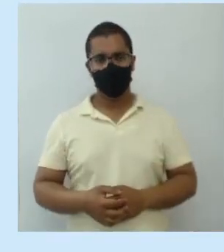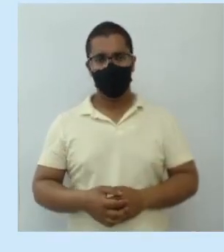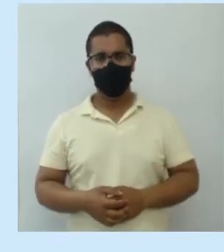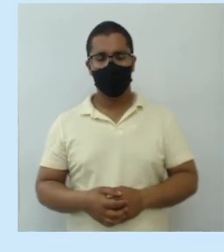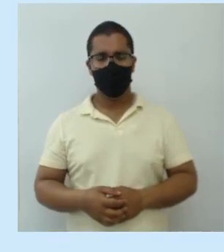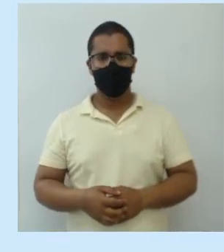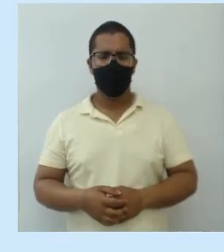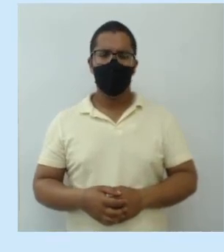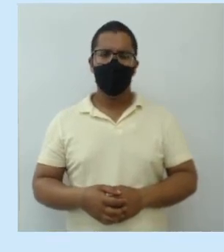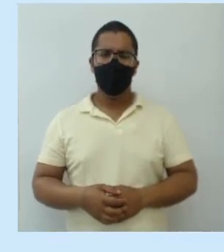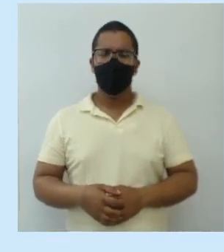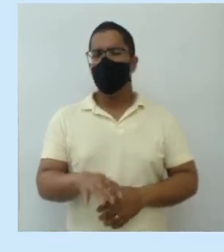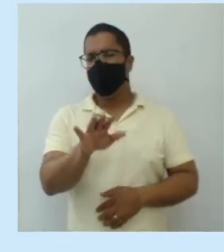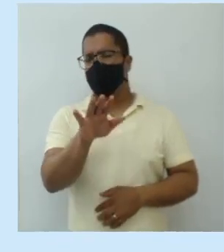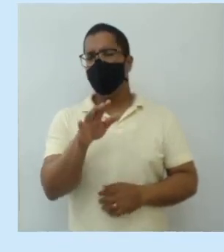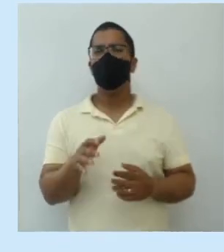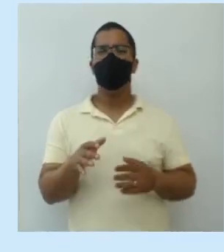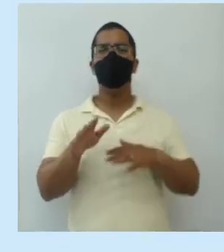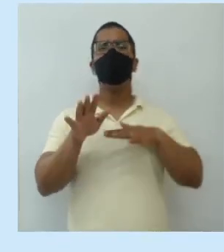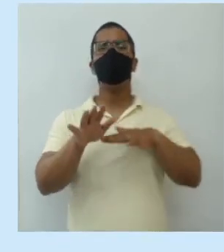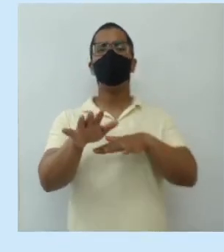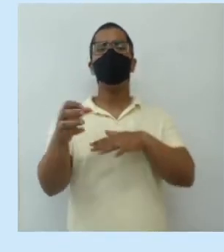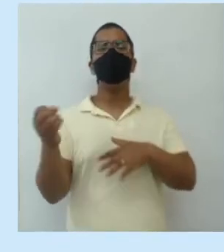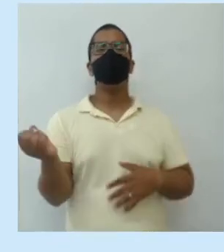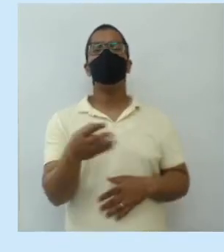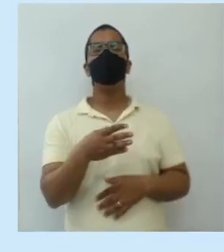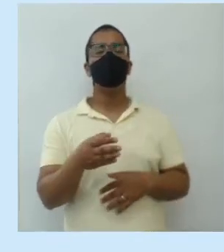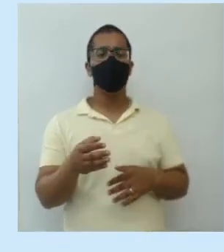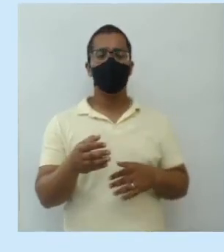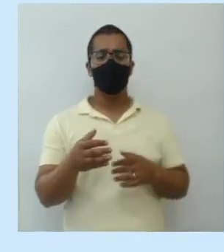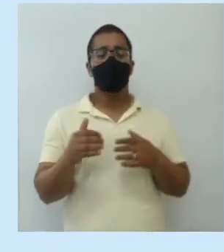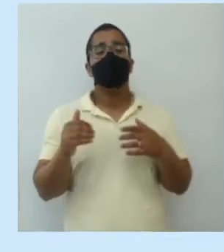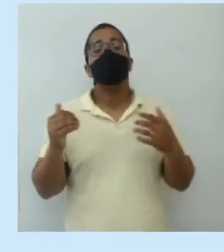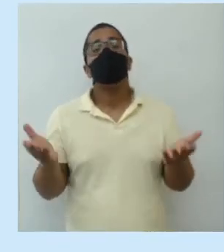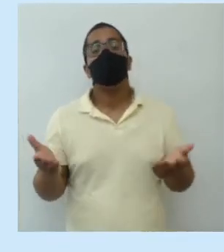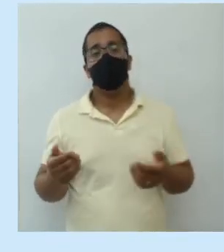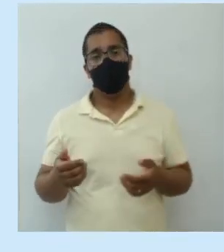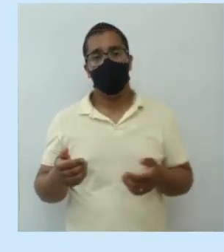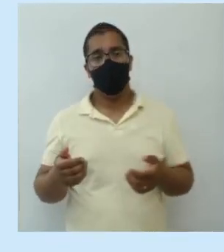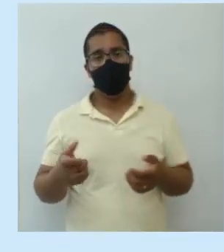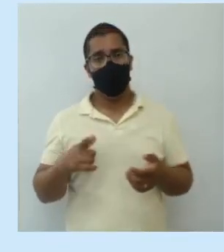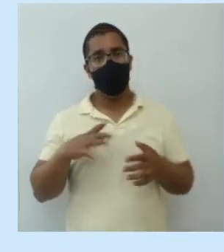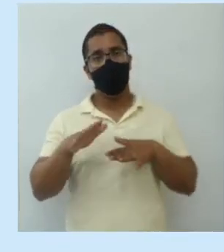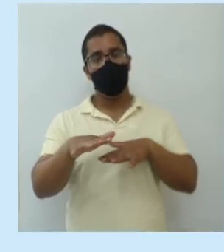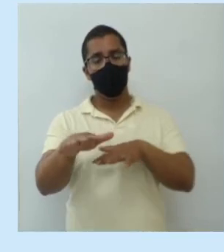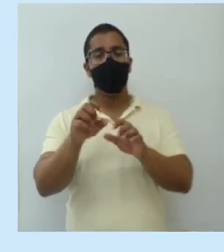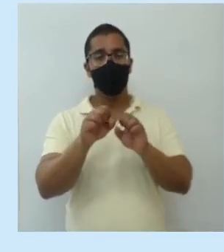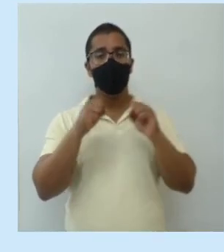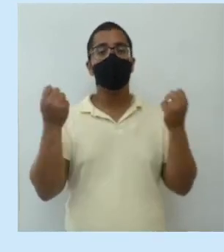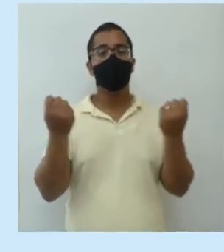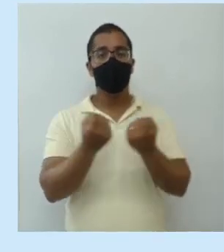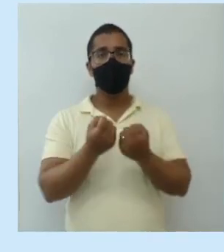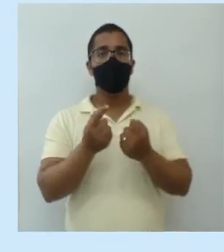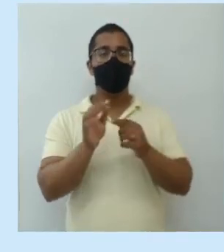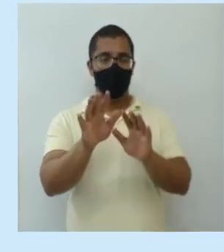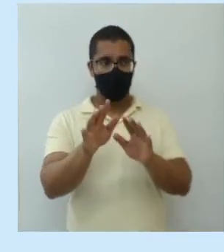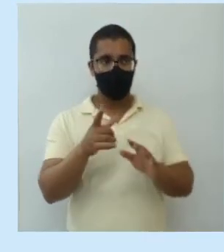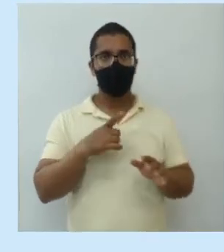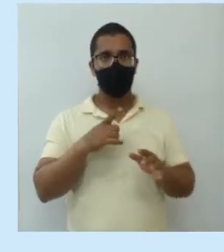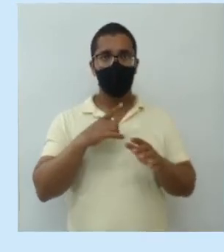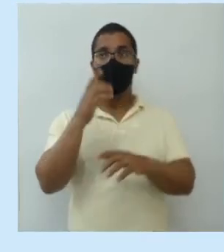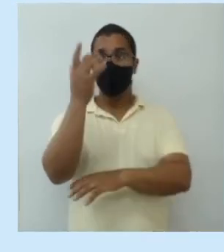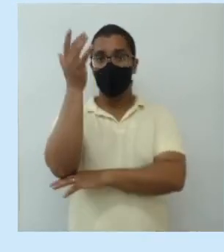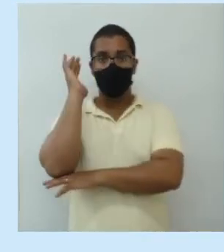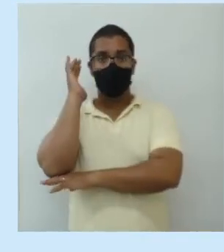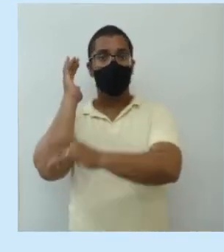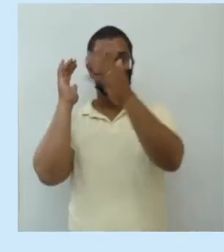Bem, e quais seriam esses novos movimentos, né? Quais seriam atualmente os novos movimentos sociais? Então nós temos o movimento ambientalista,